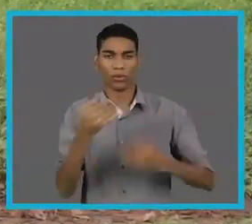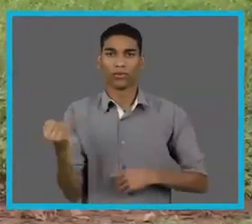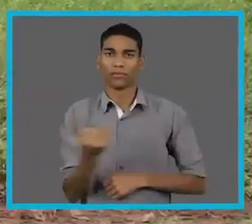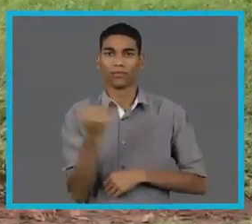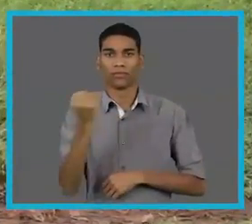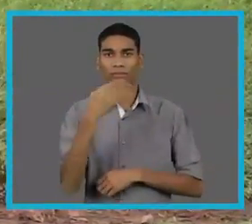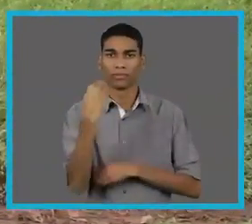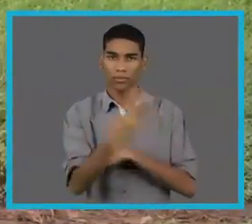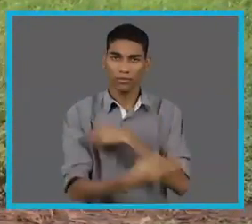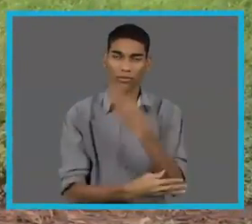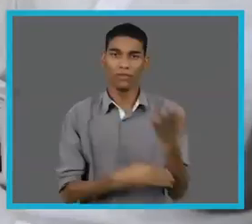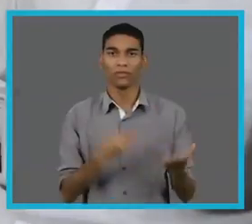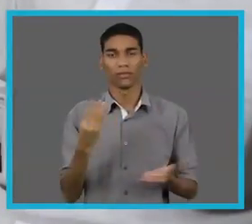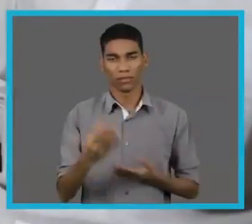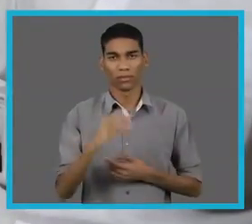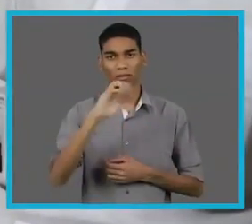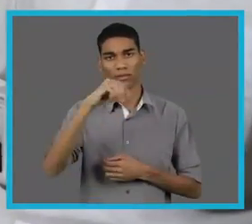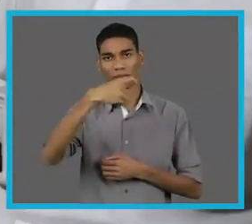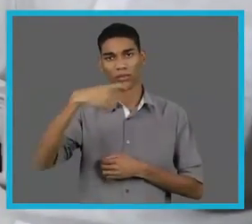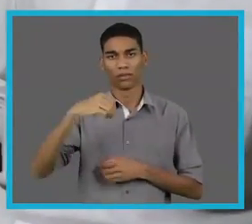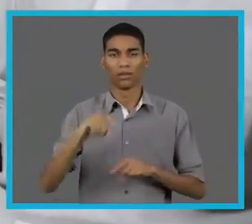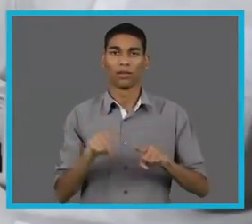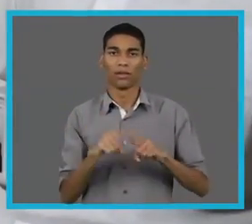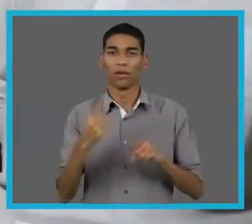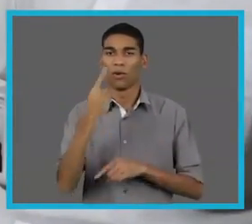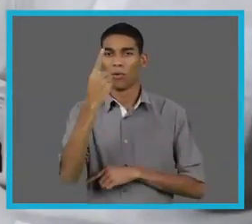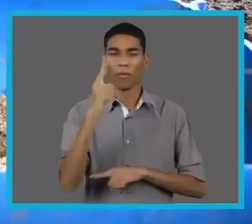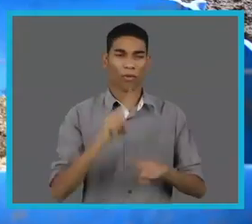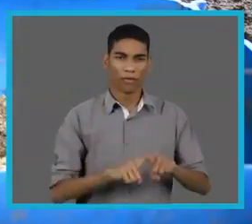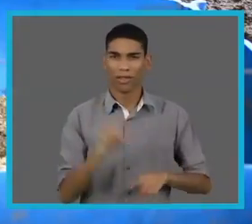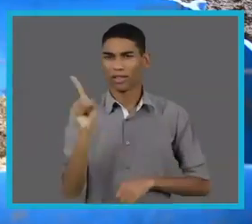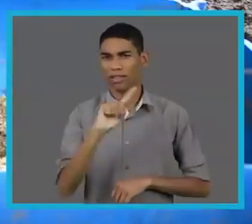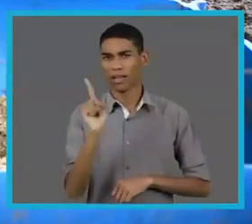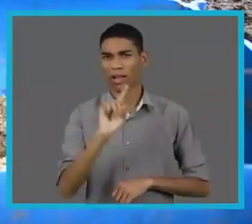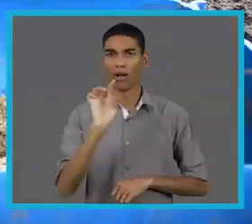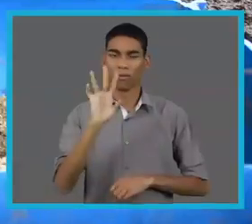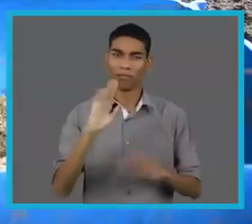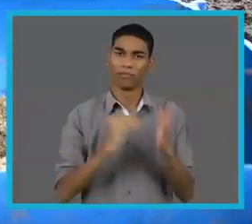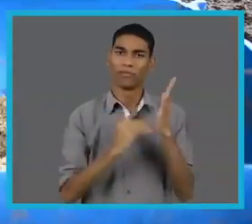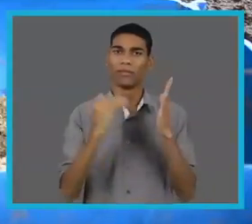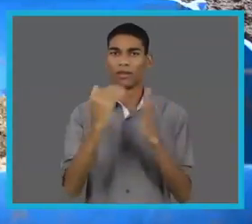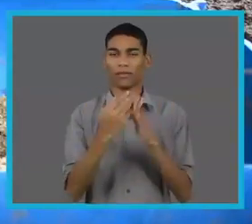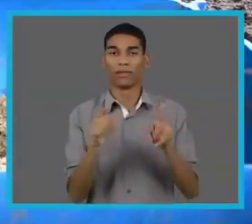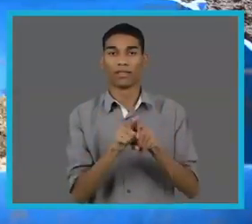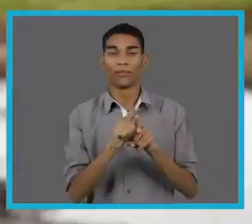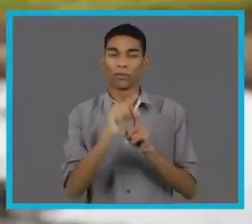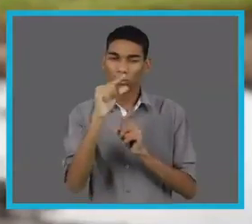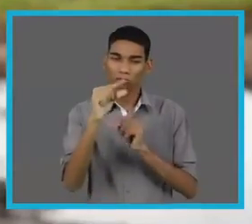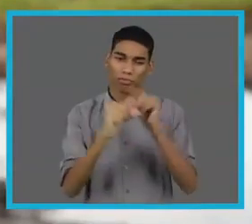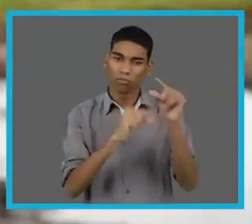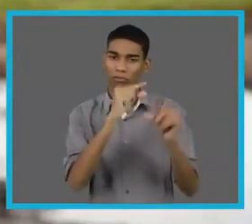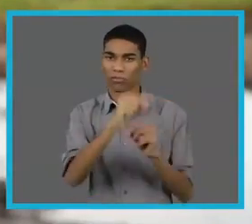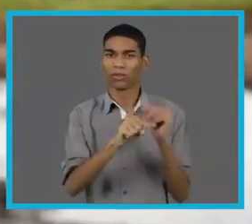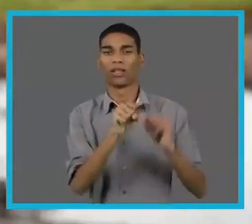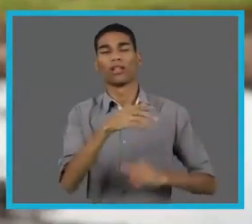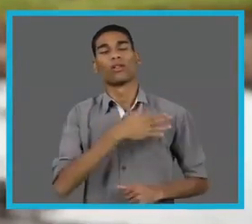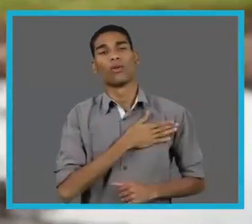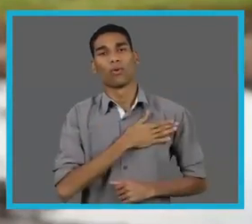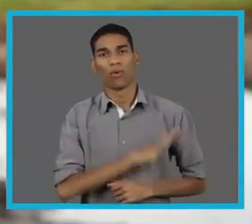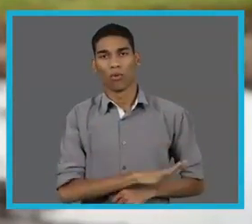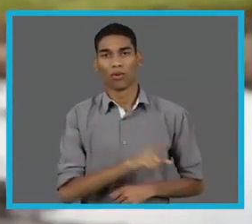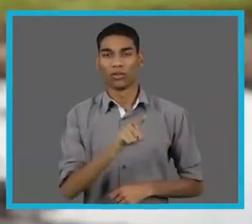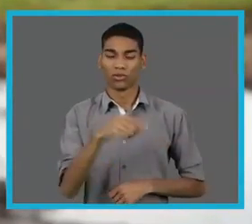O ideal é alimentar o rebanho no coxo mais de uma vez por dia em quantidades menores. Ele não gosta que